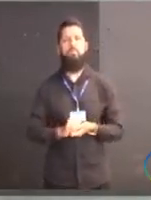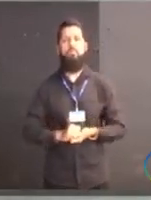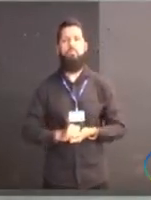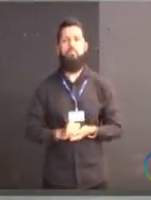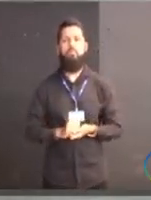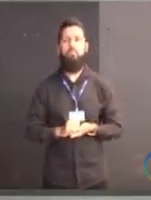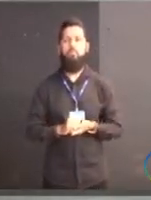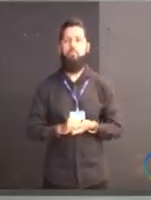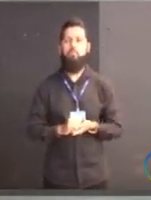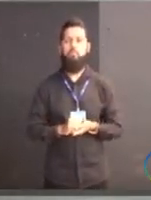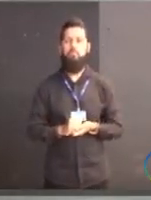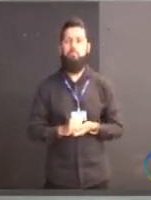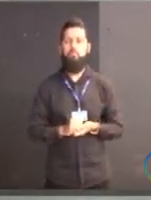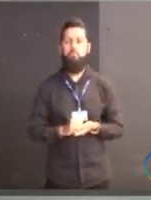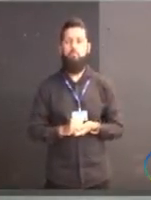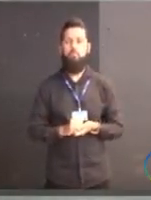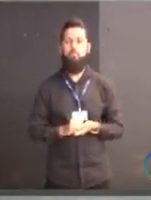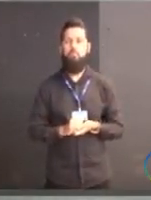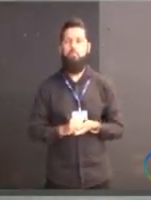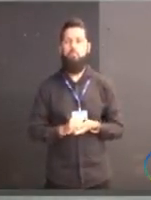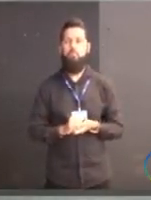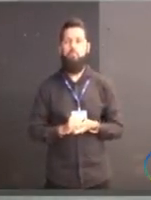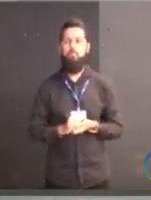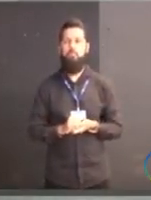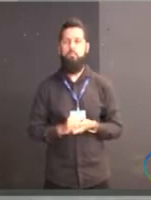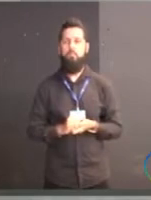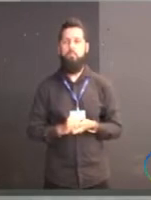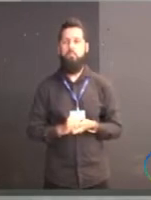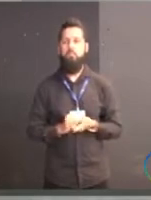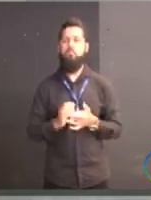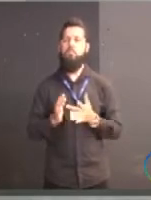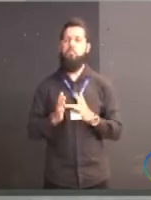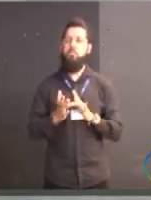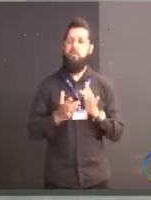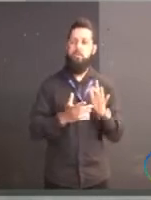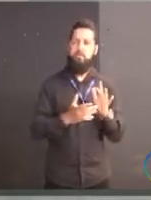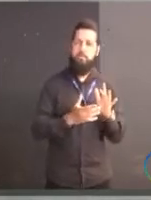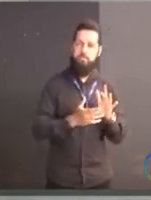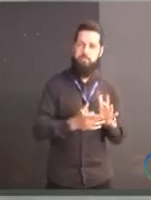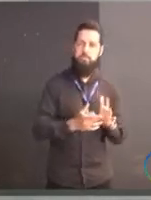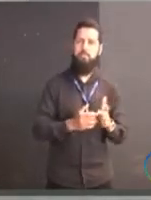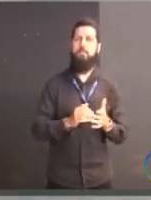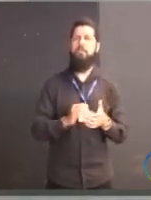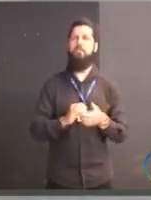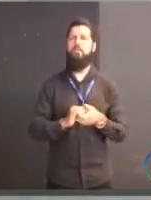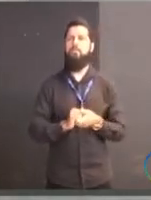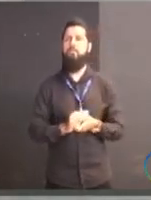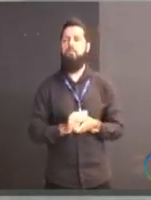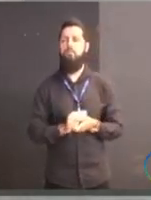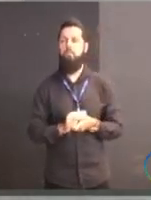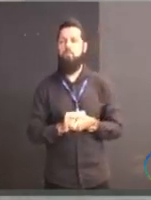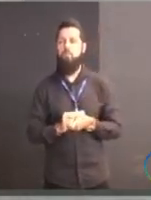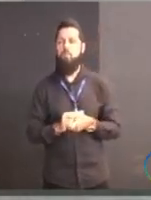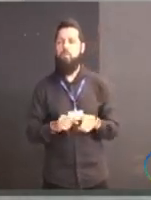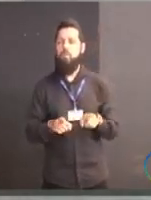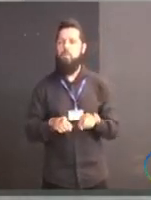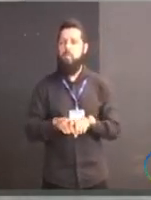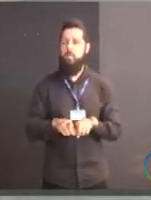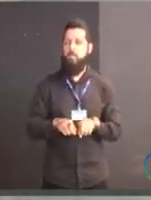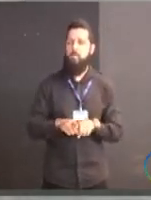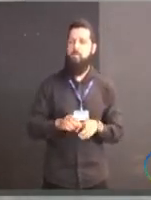nossos irmãos do Christian Spirit Center em Yellow College, nos Estados Unidos,